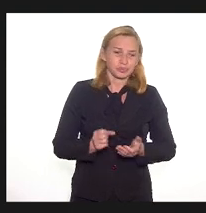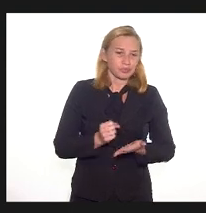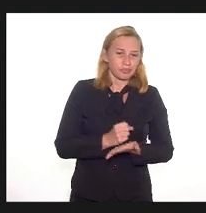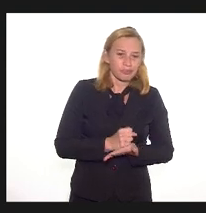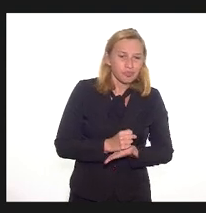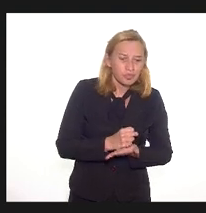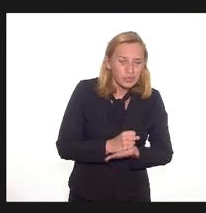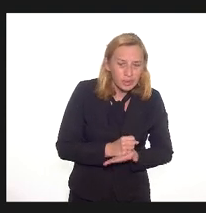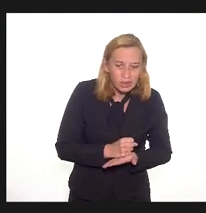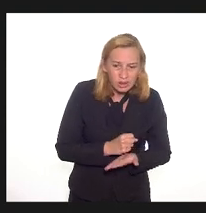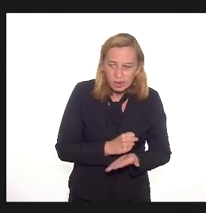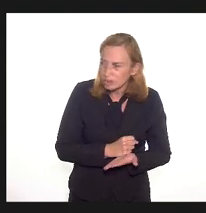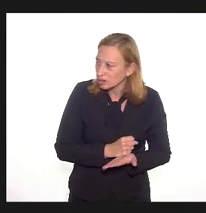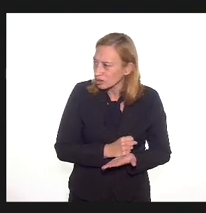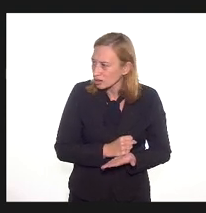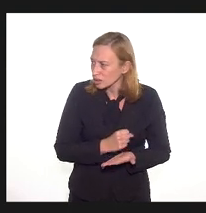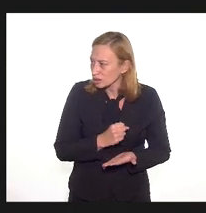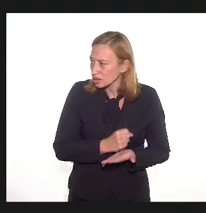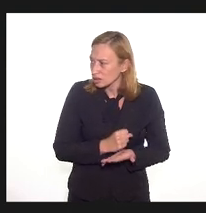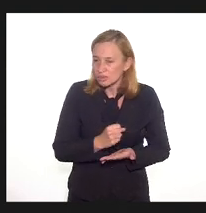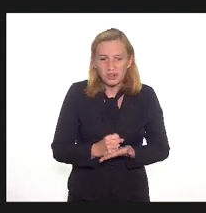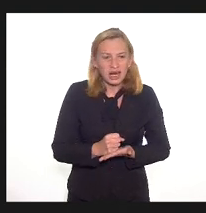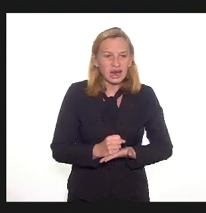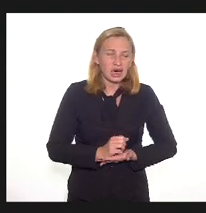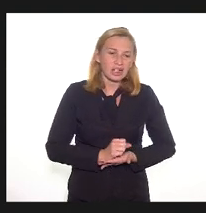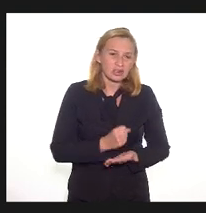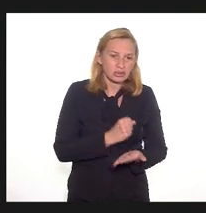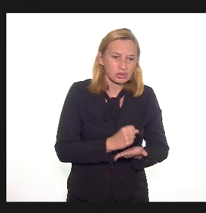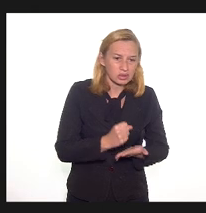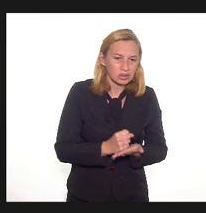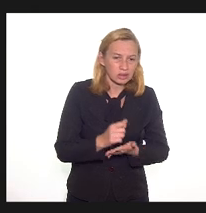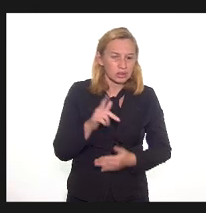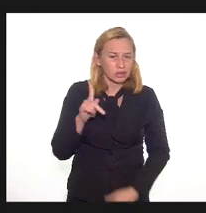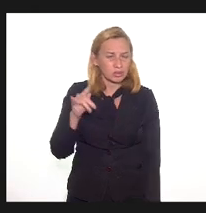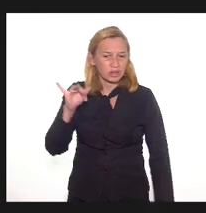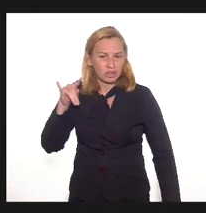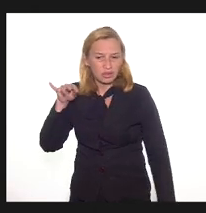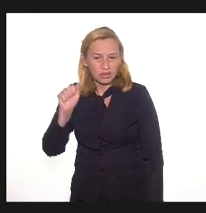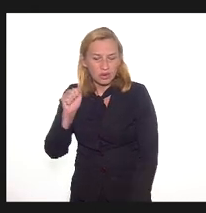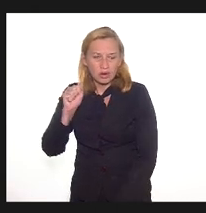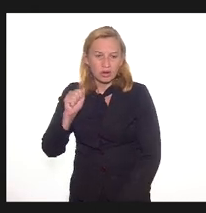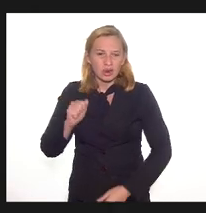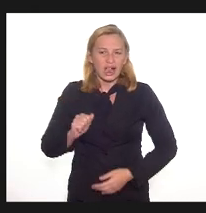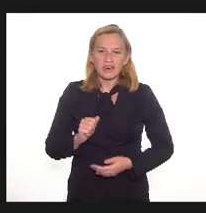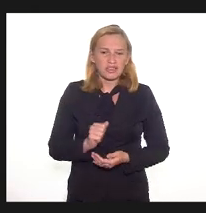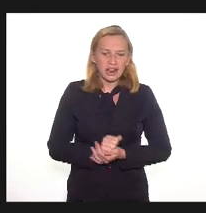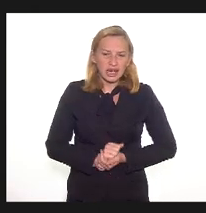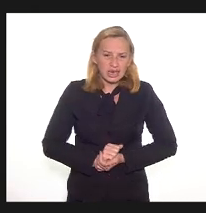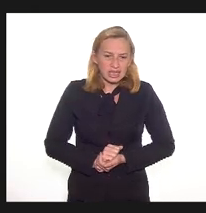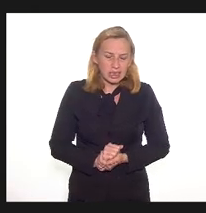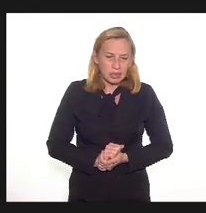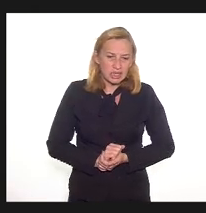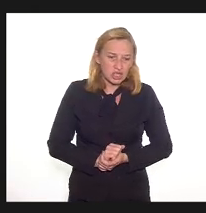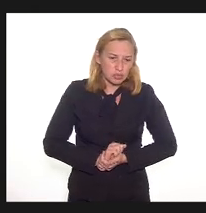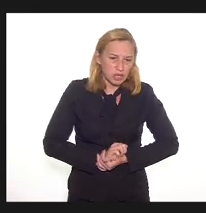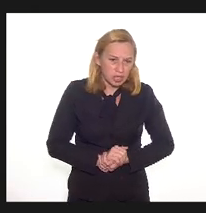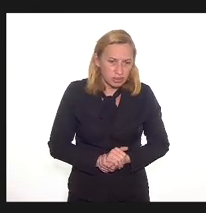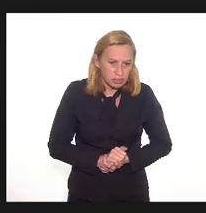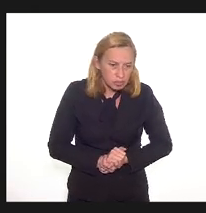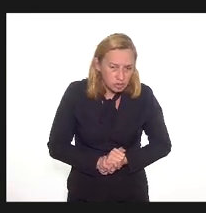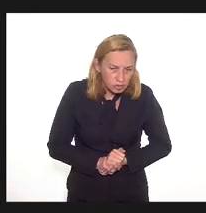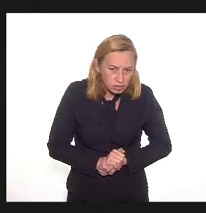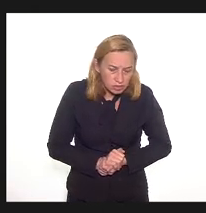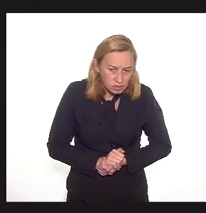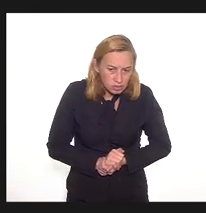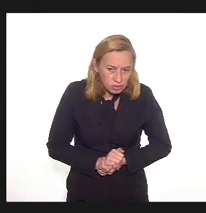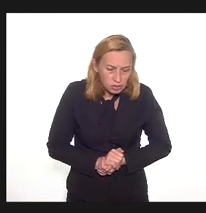essas informações, para tornar ele um pouco menos pesado aí quanto à complexidade da contratação. Mas,